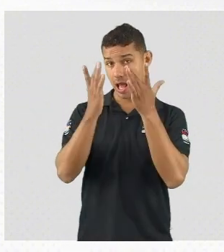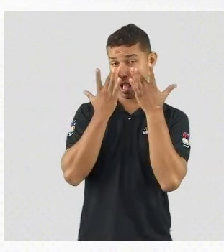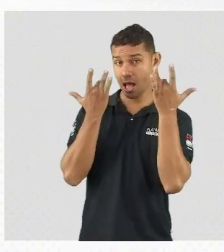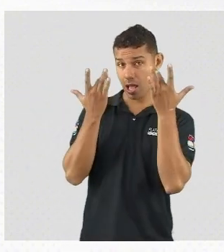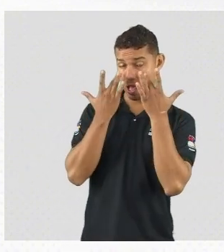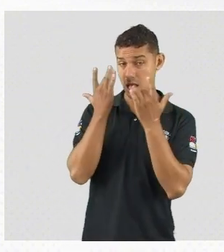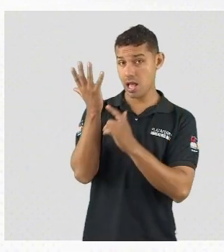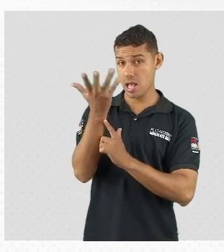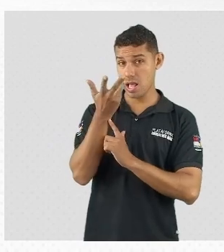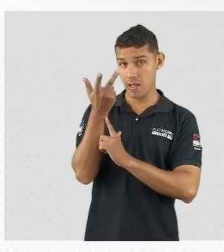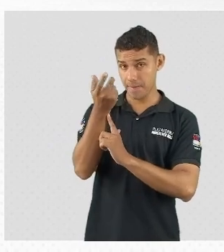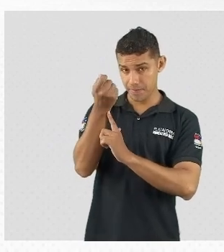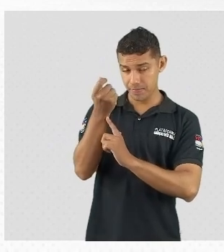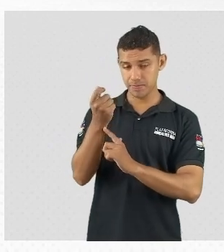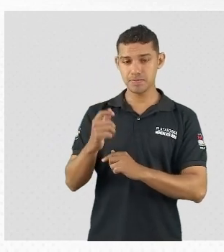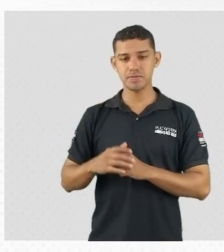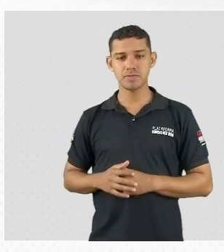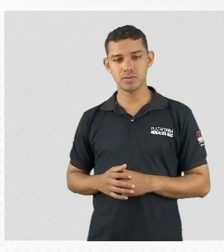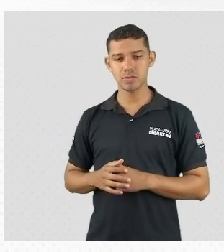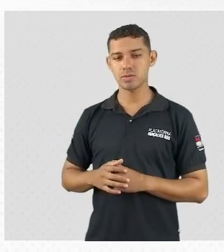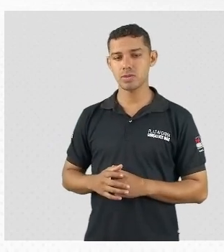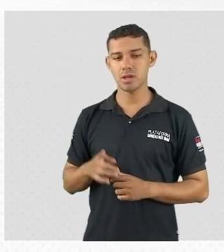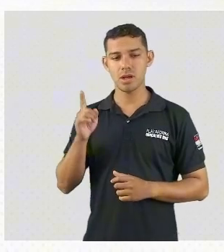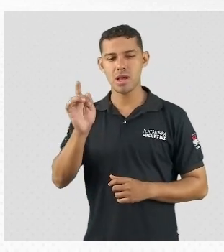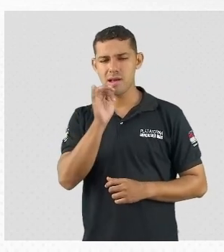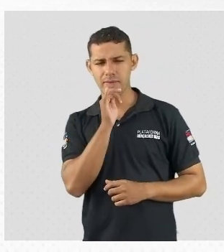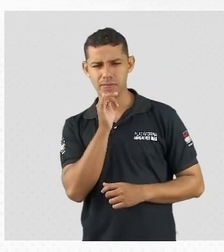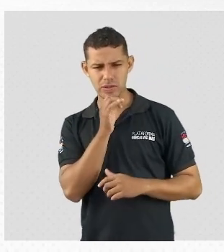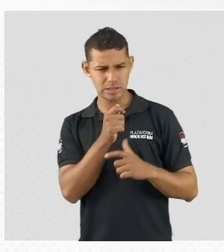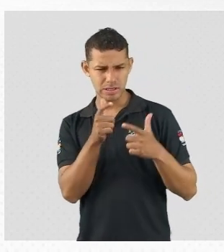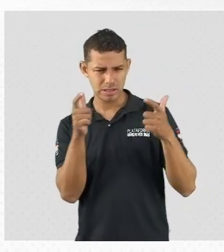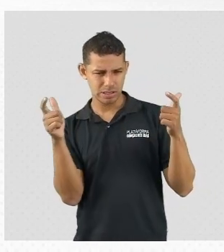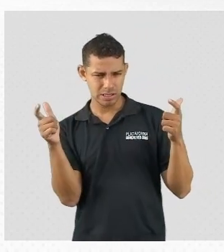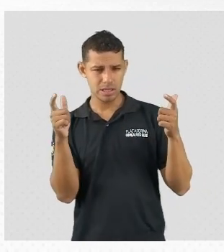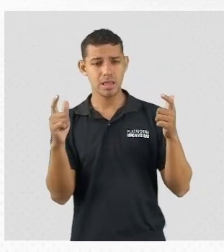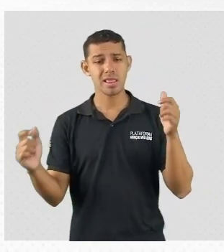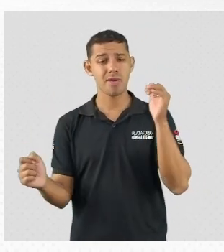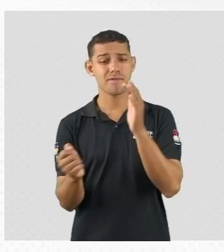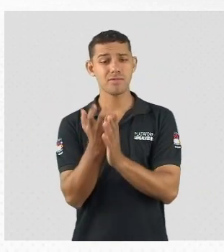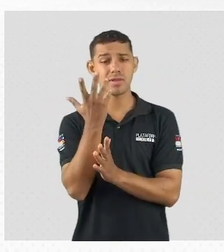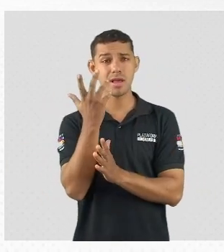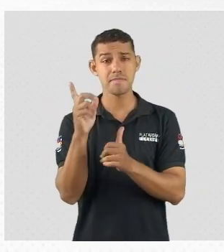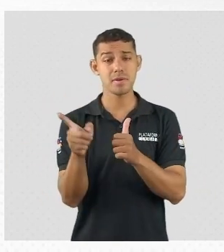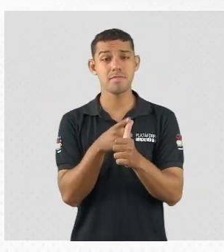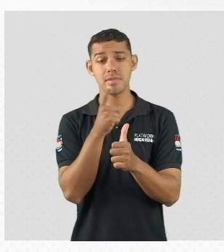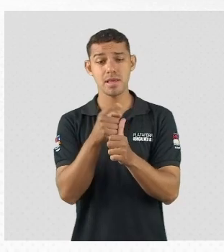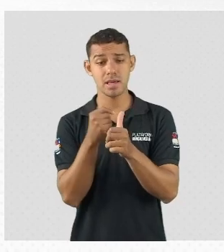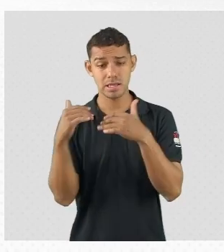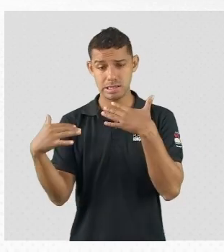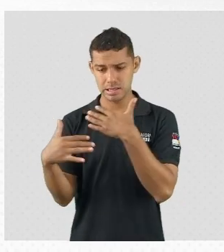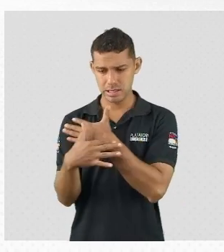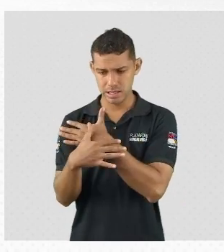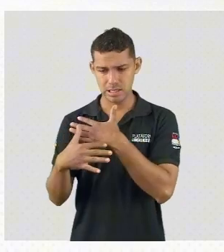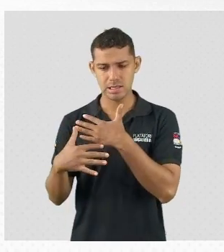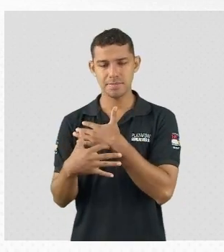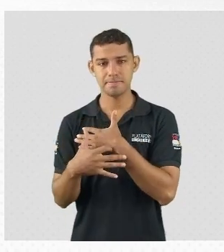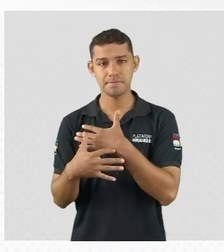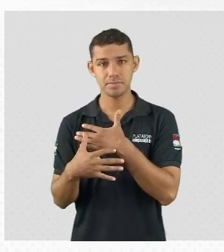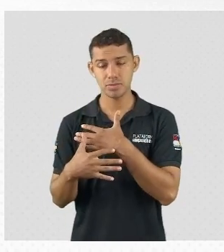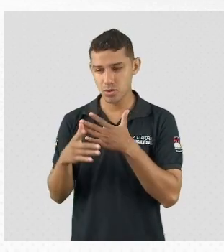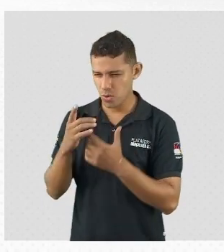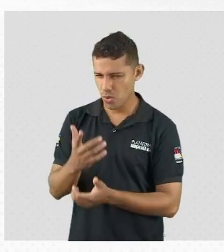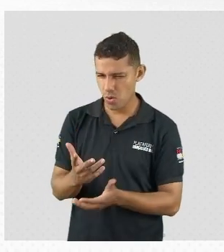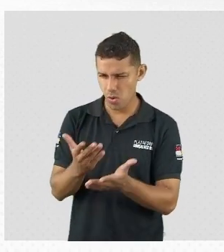aqui, né, do sedentarismo, a fundação das primeiras cidades. Olha só, gente, eles começam